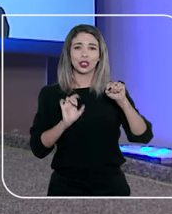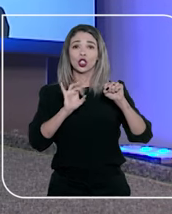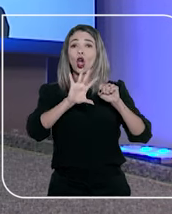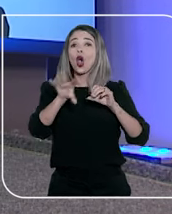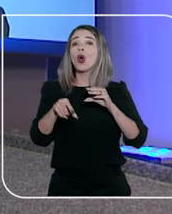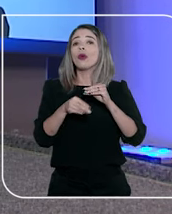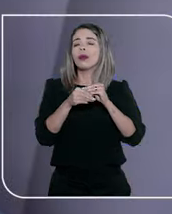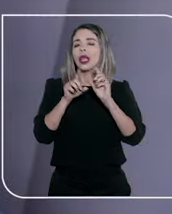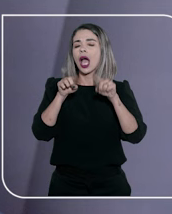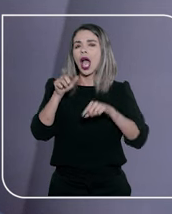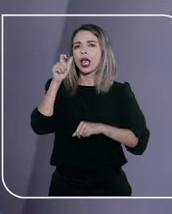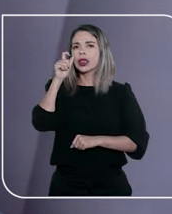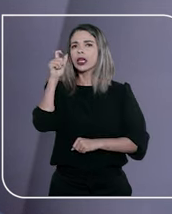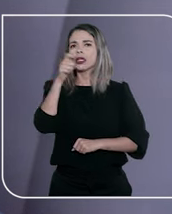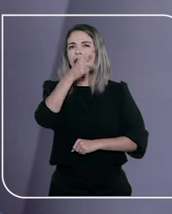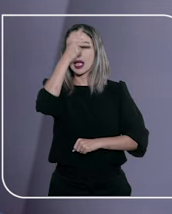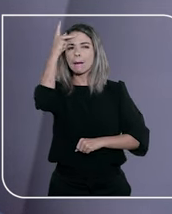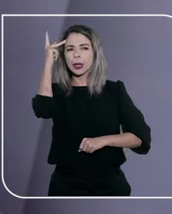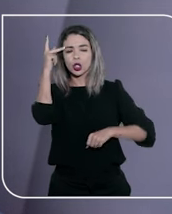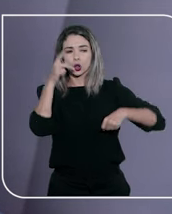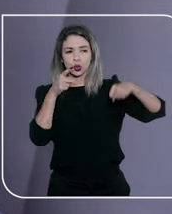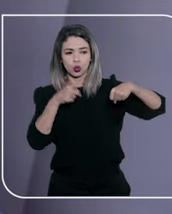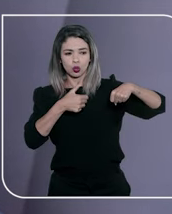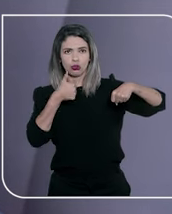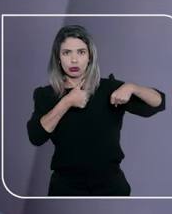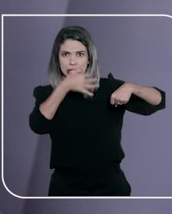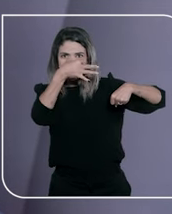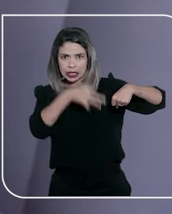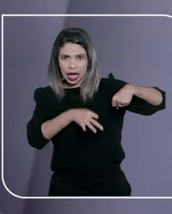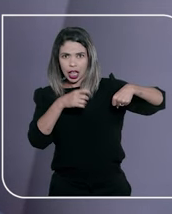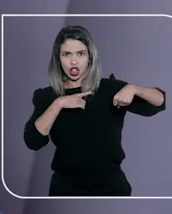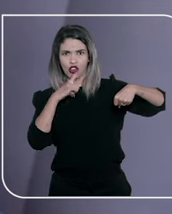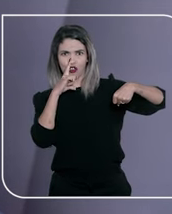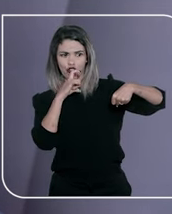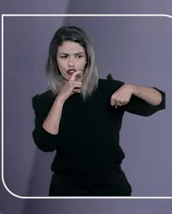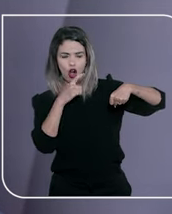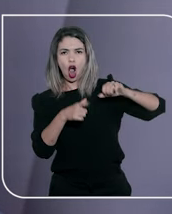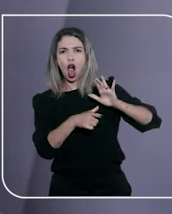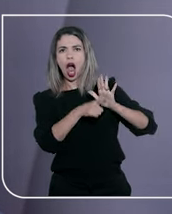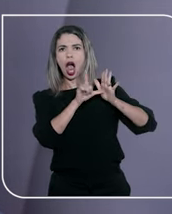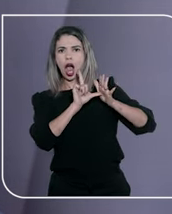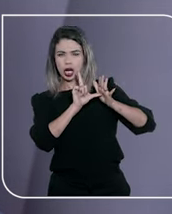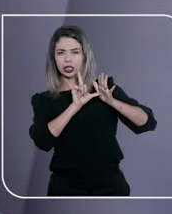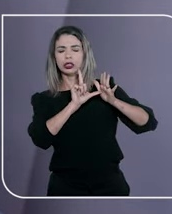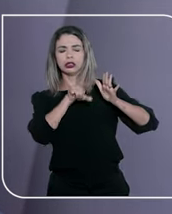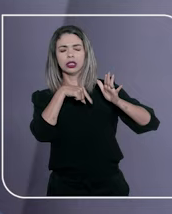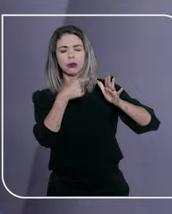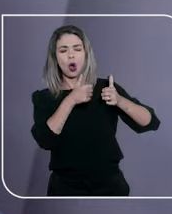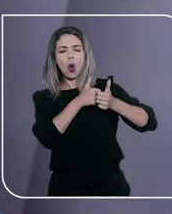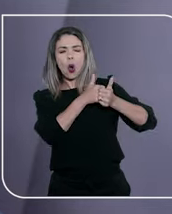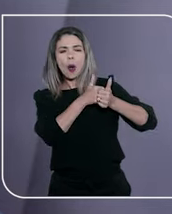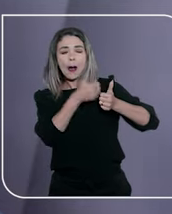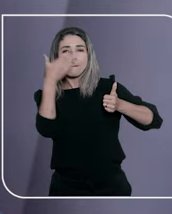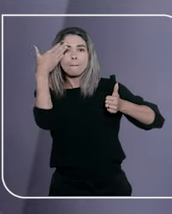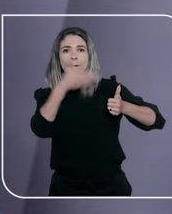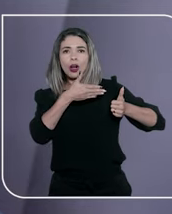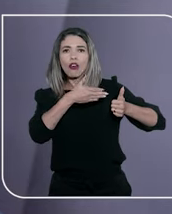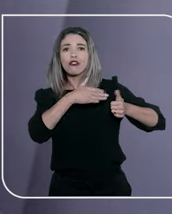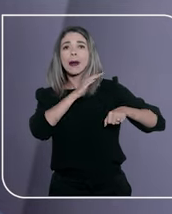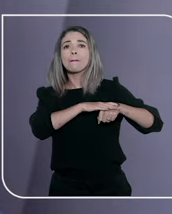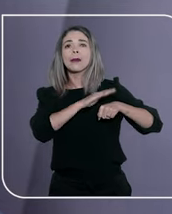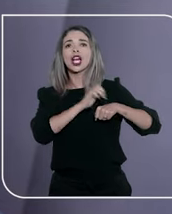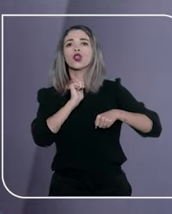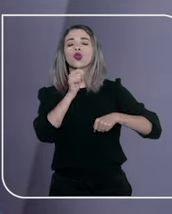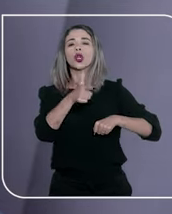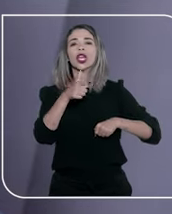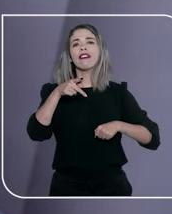que o passageiro com a mala intacta, ele tire fotos dessa mala para ser uma prova mais além da palavra, como o senhor falou, a